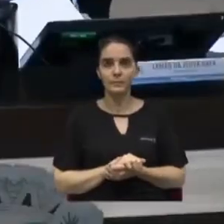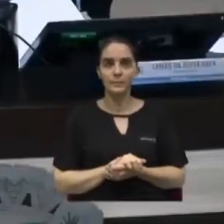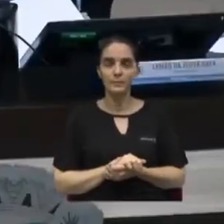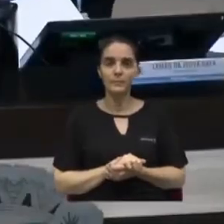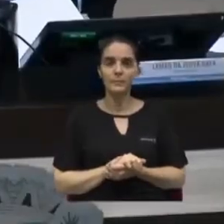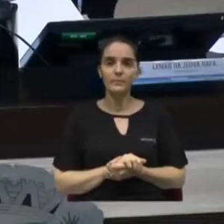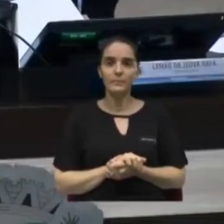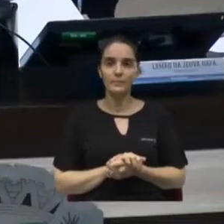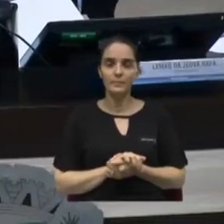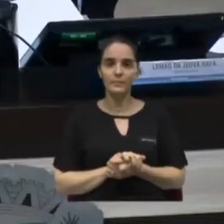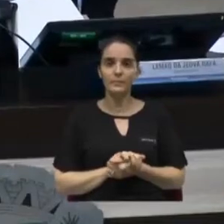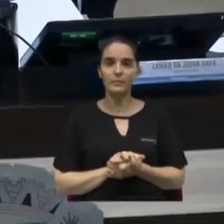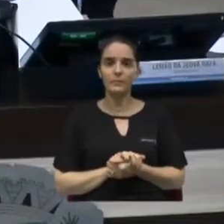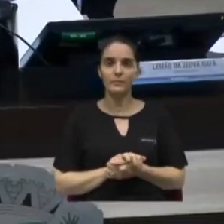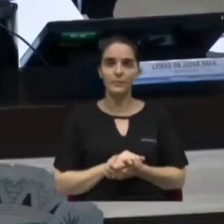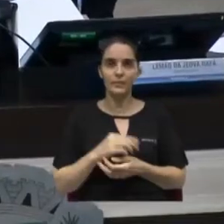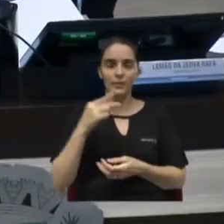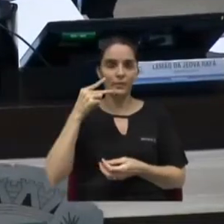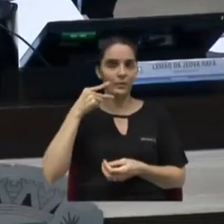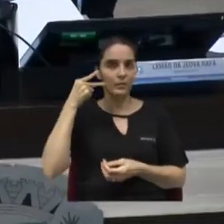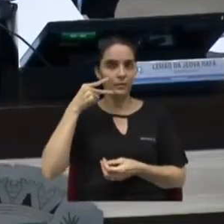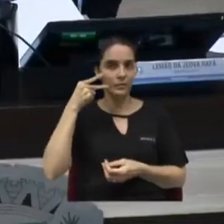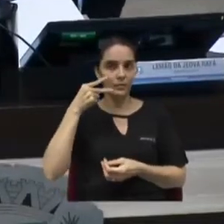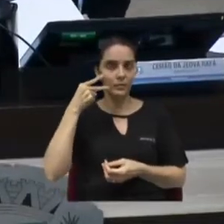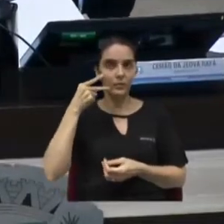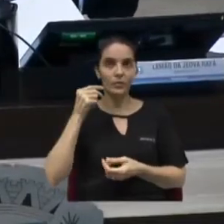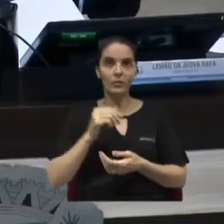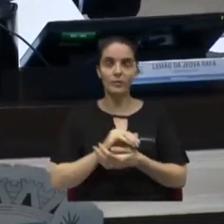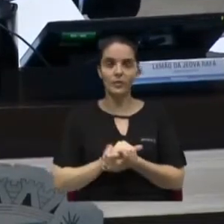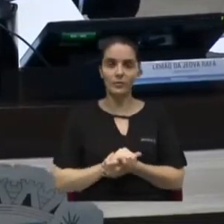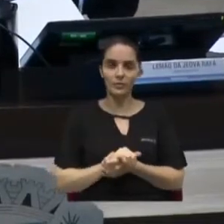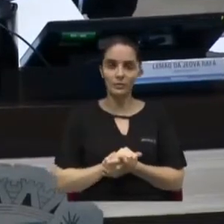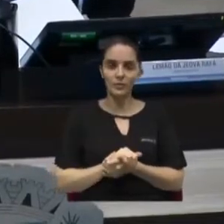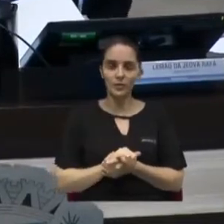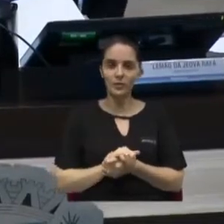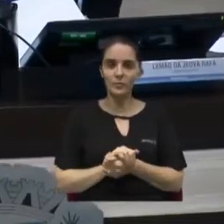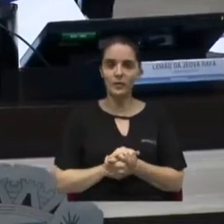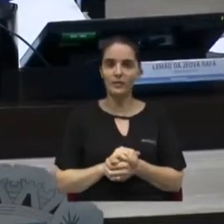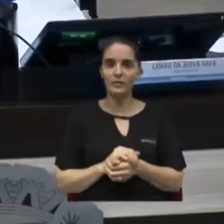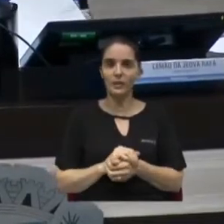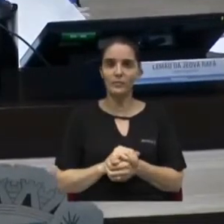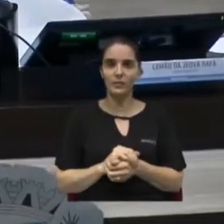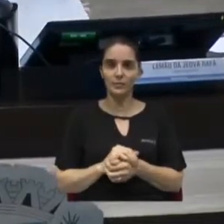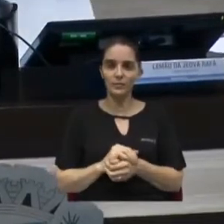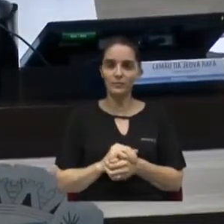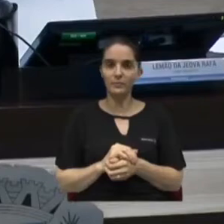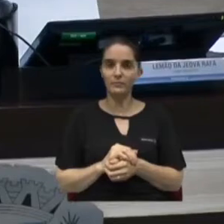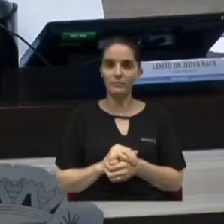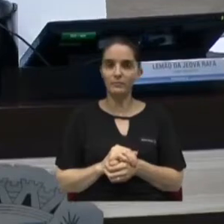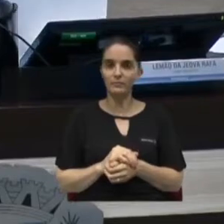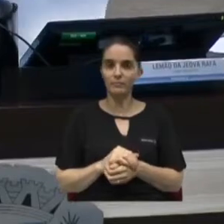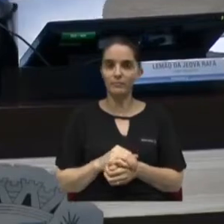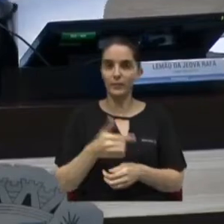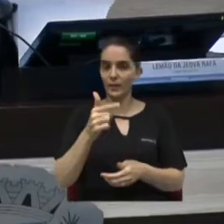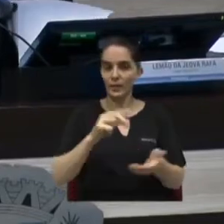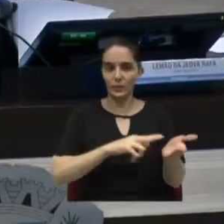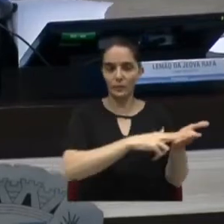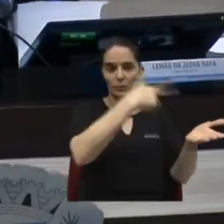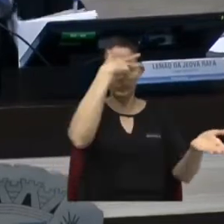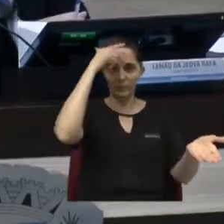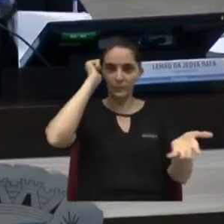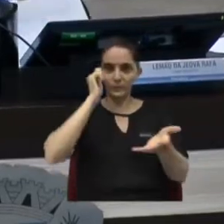Mais algum vereador deseja discutir o requerimento 84/19? Não havendo, será enviado ao